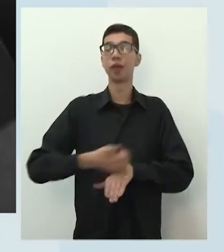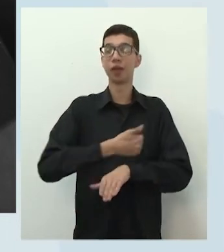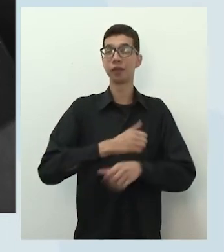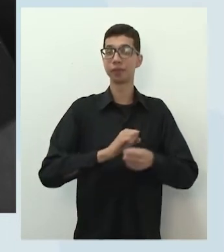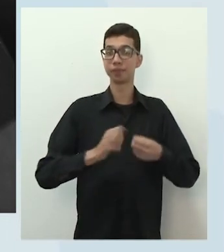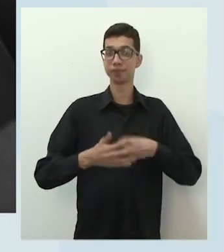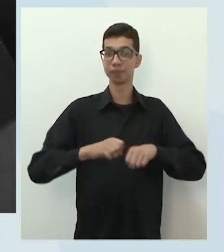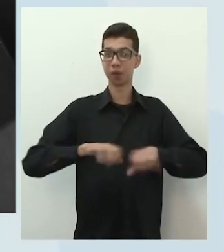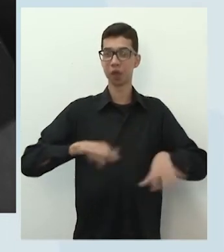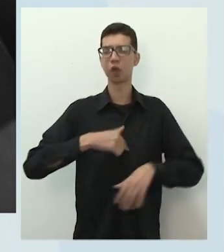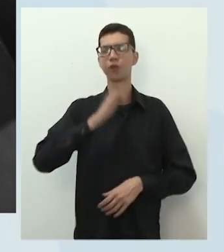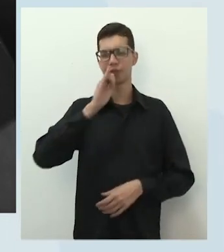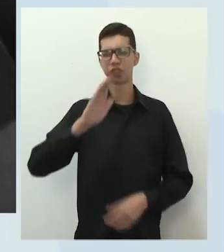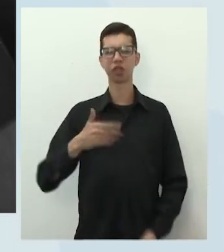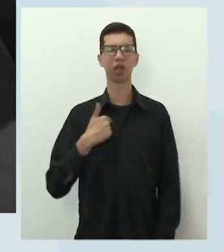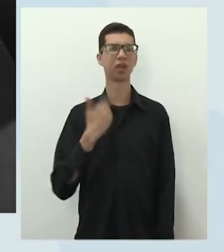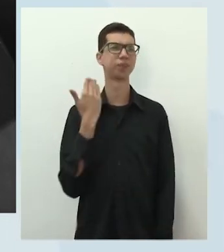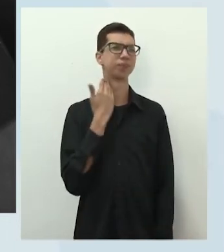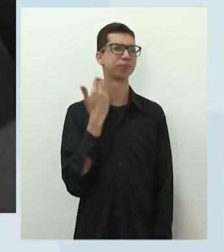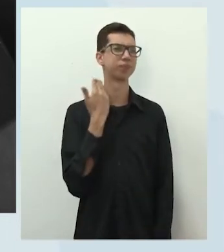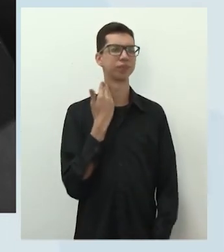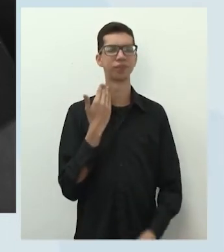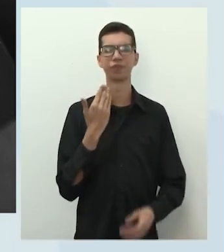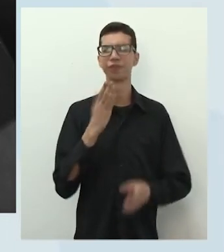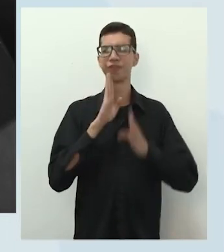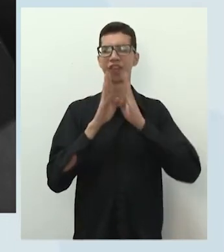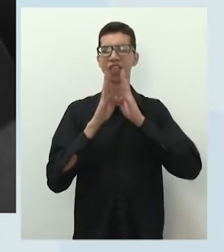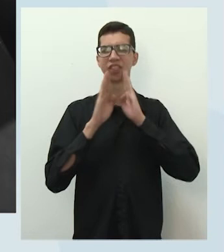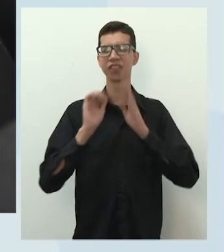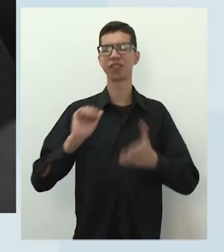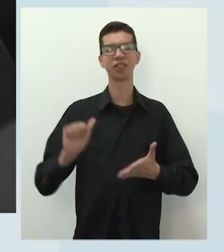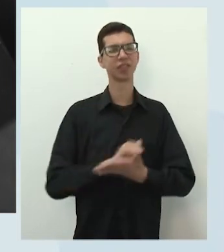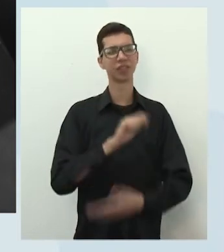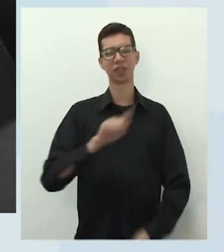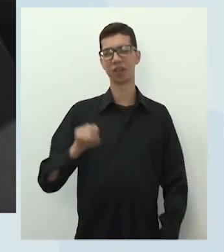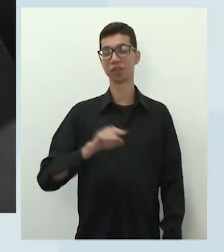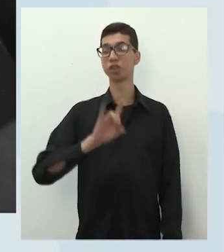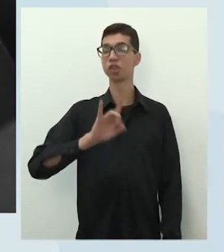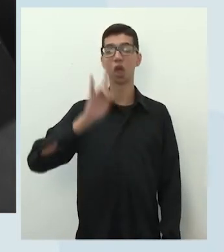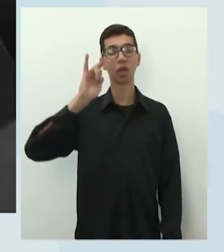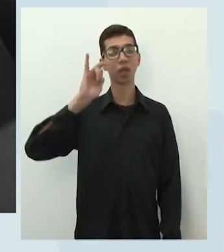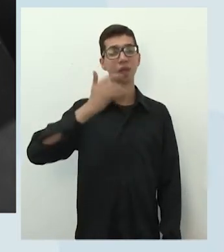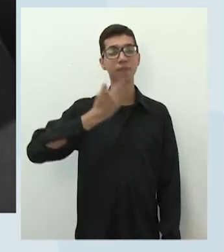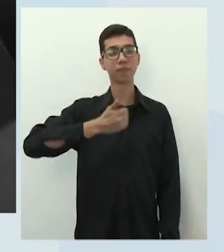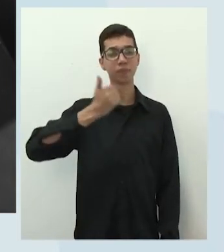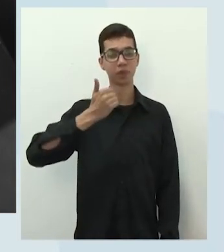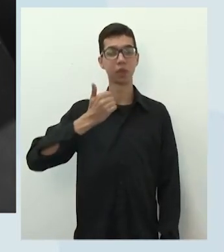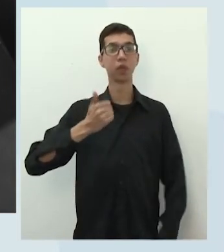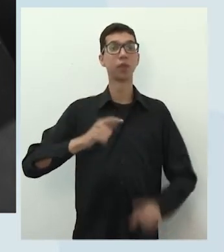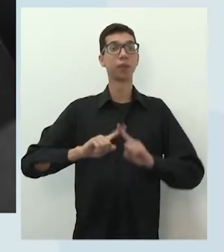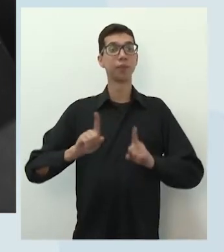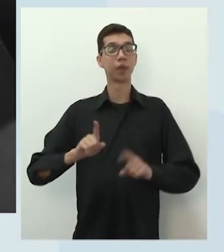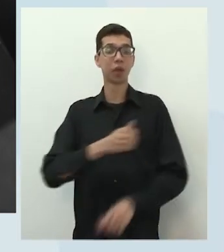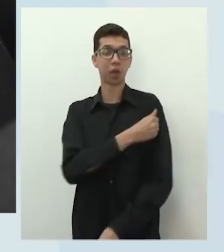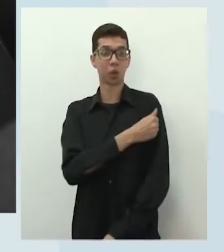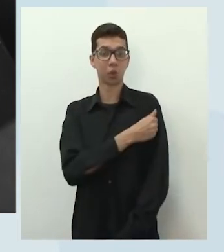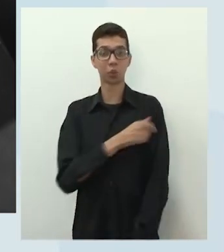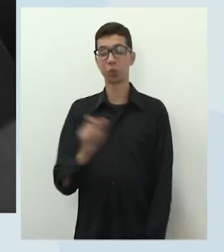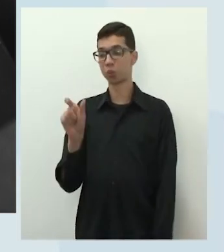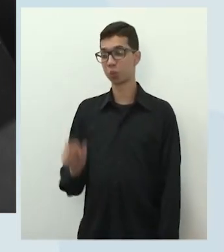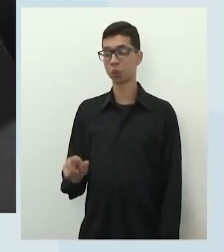diários no Instagram, mas o Face não me agrada. Não me agrada por várias razões. E eu cheguei já a pensar em sair do Face,